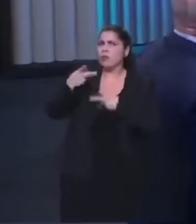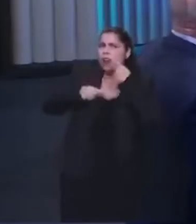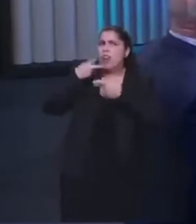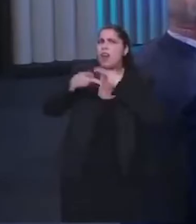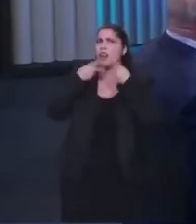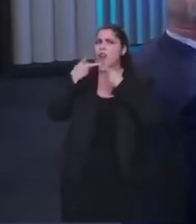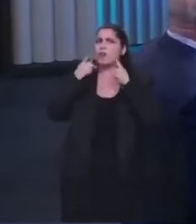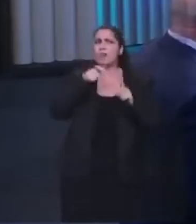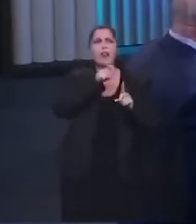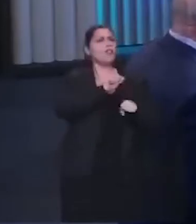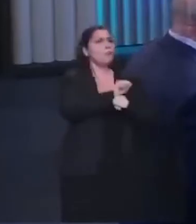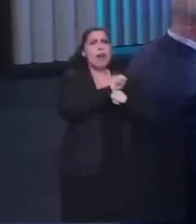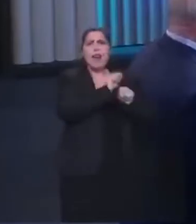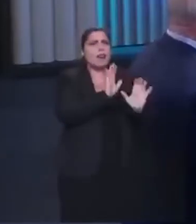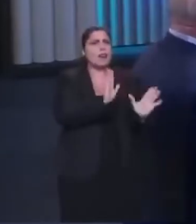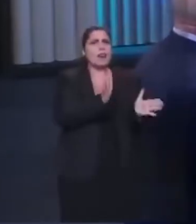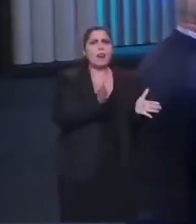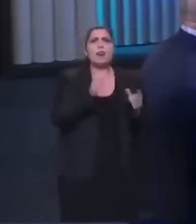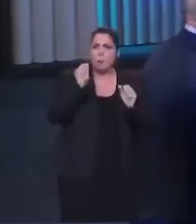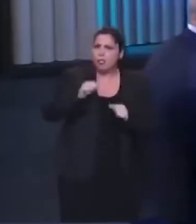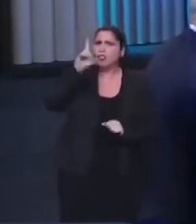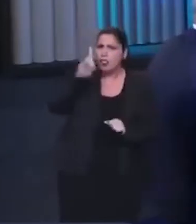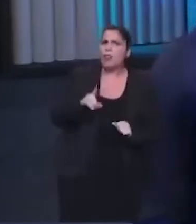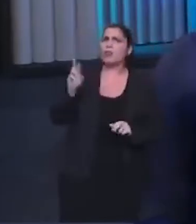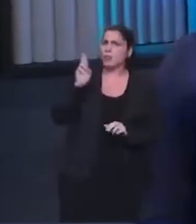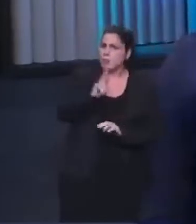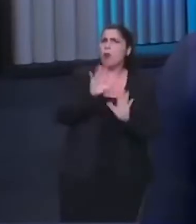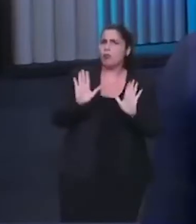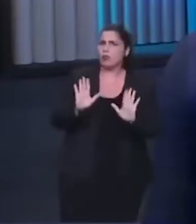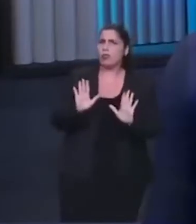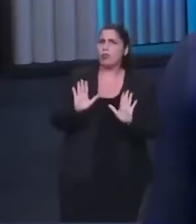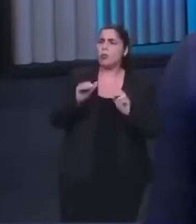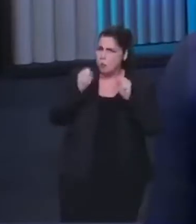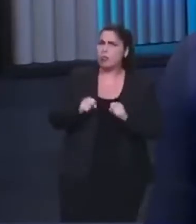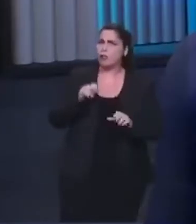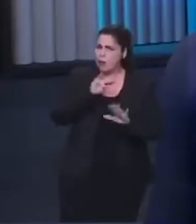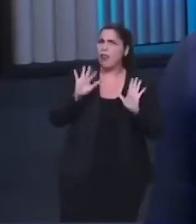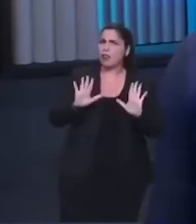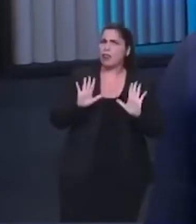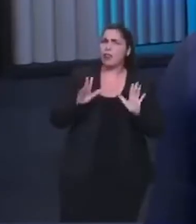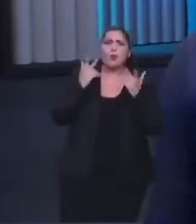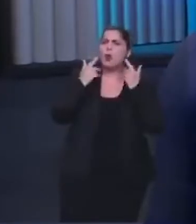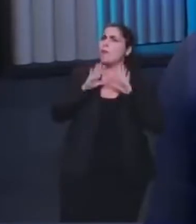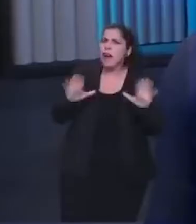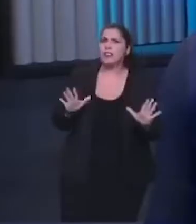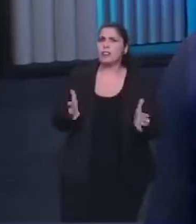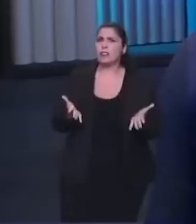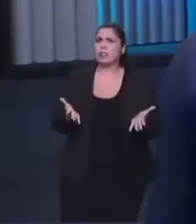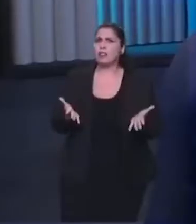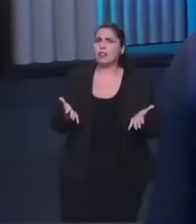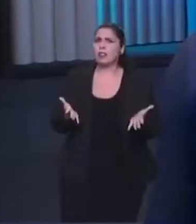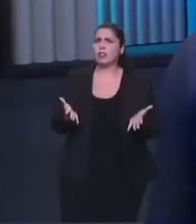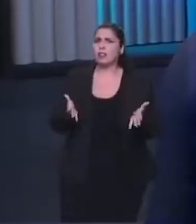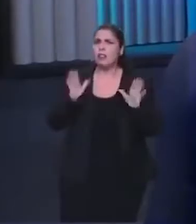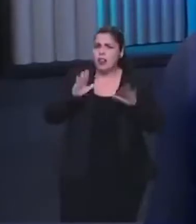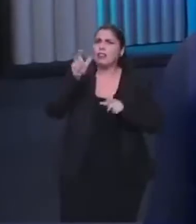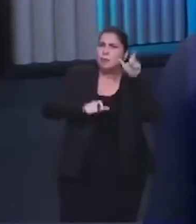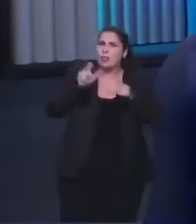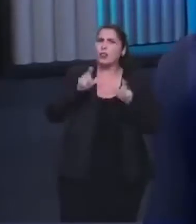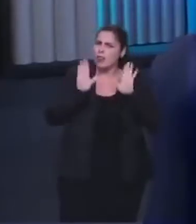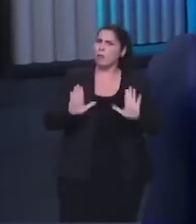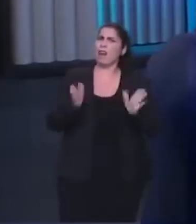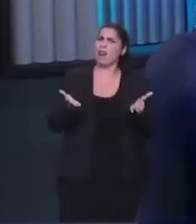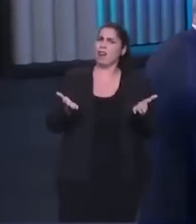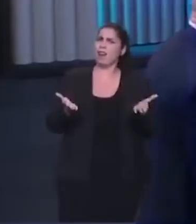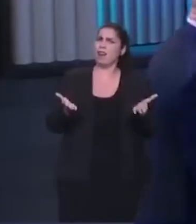senhor aguardar. O senhor vai ter direito à réplica. É assim que funciona. Por favor, em respeito ao público, candidato. Por favor,